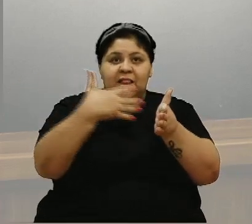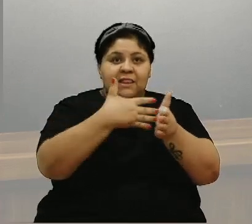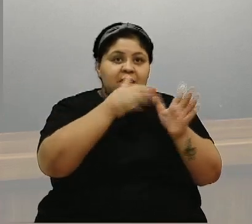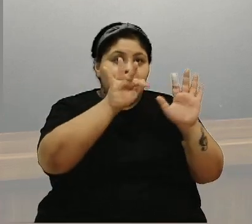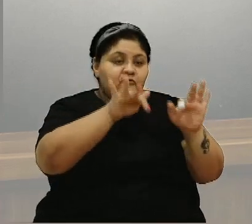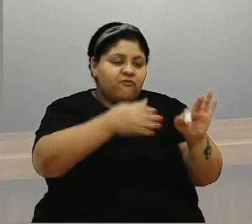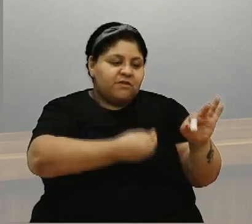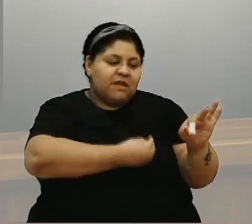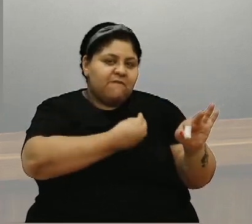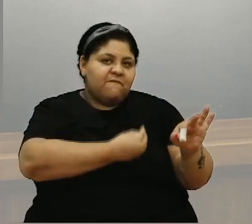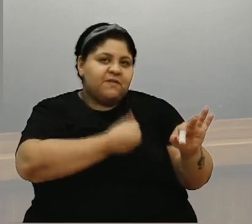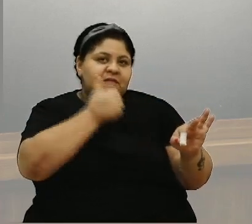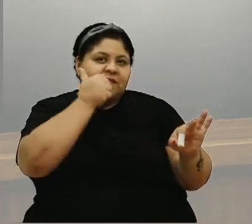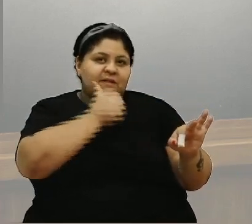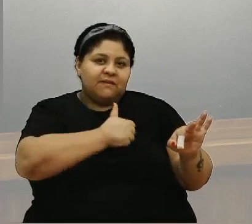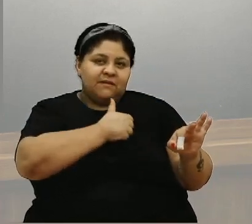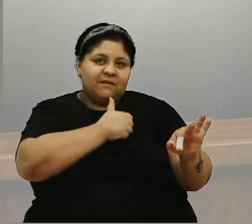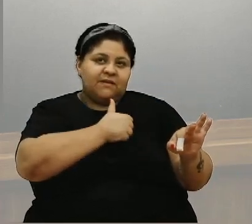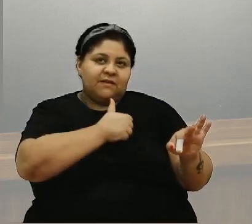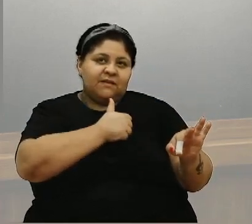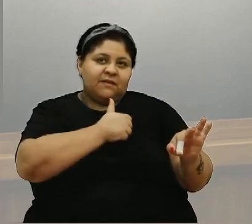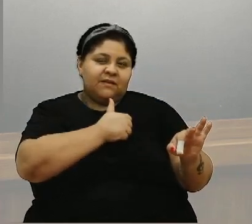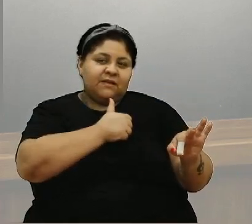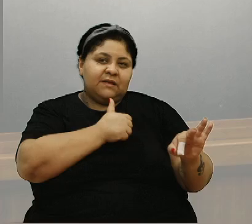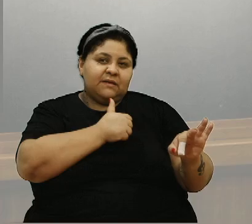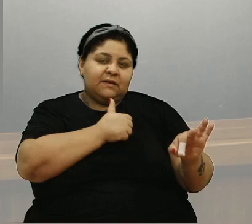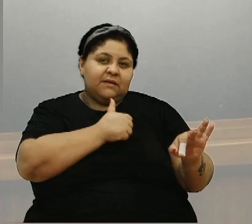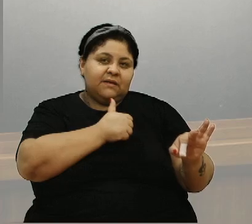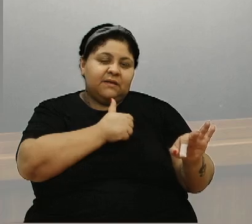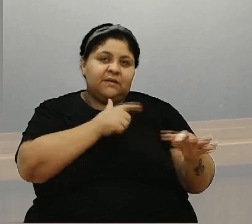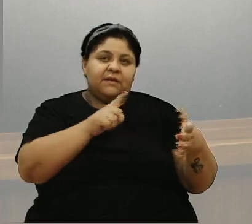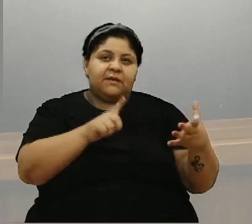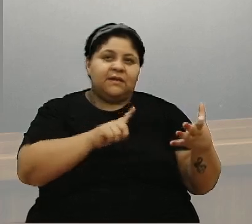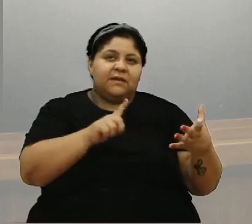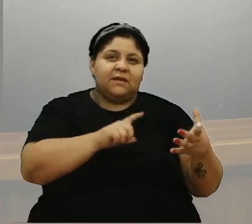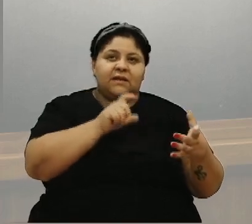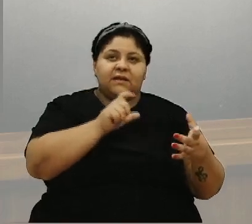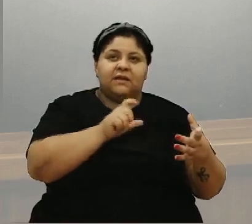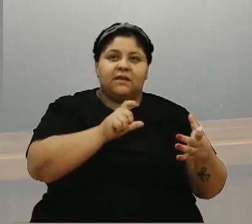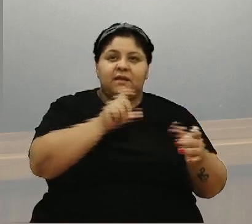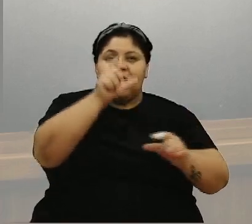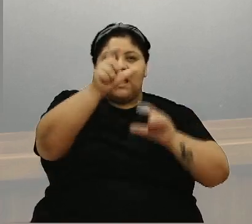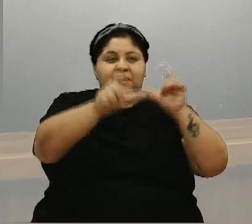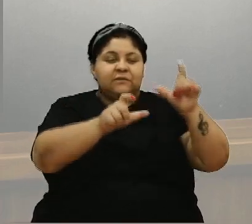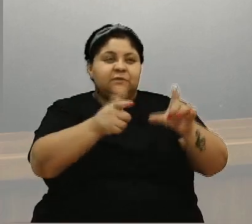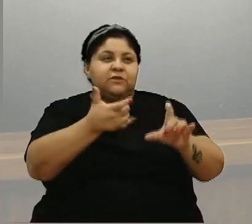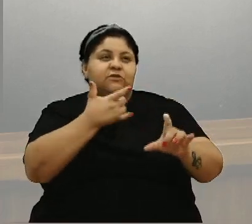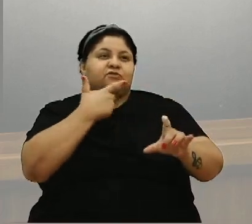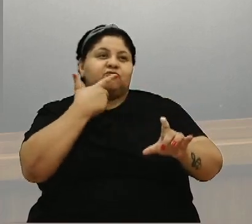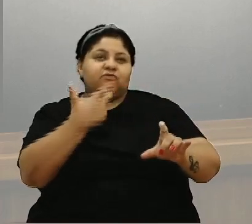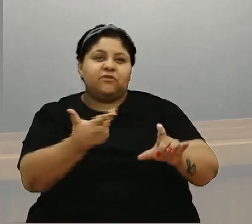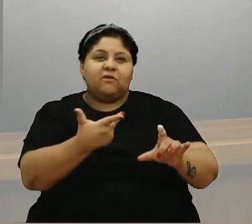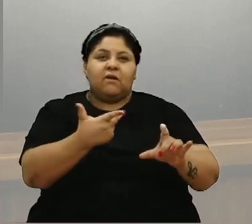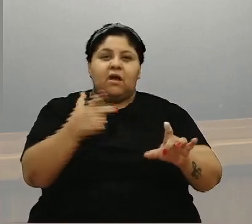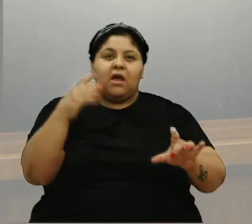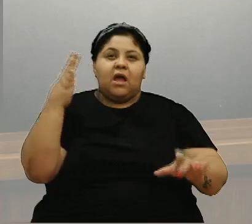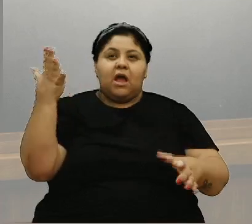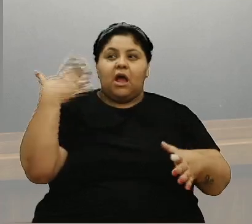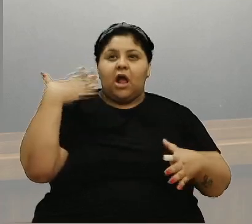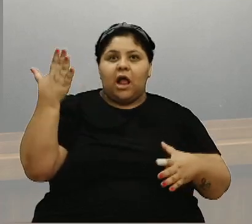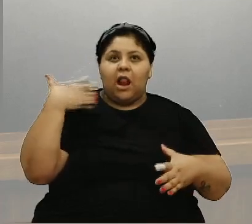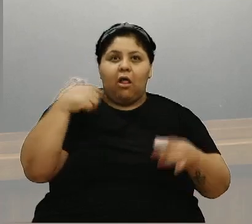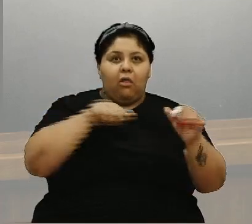mulher. E ele causa, muitas vezes as pessoas, assim, no comum, falam calorão, mudança